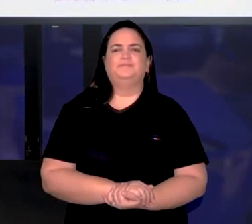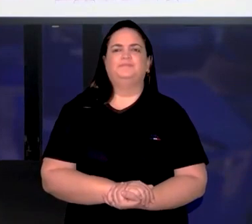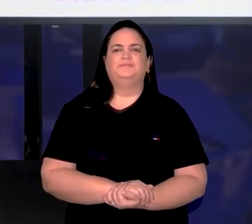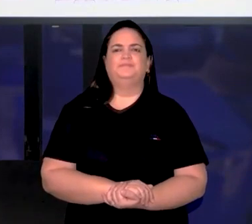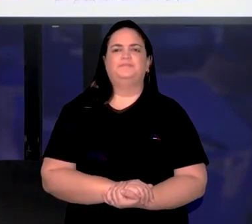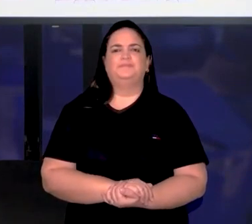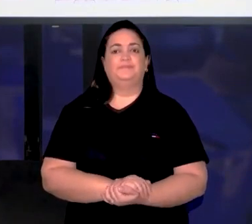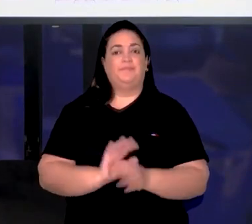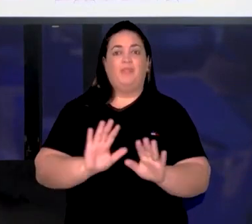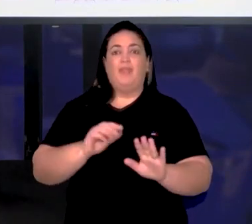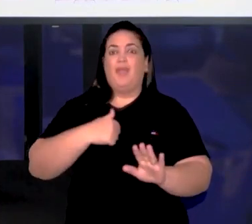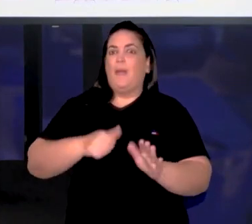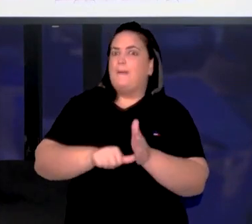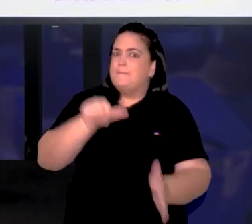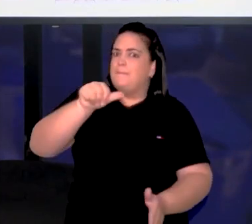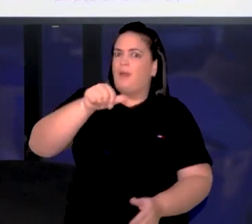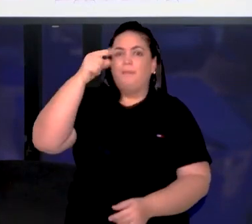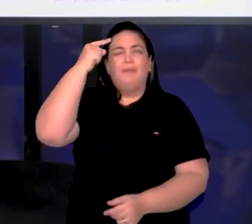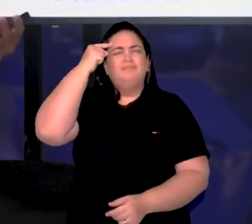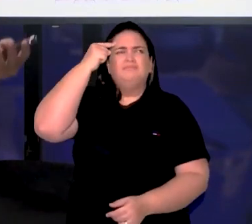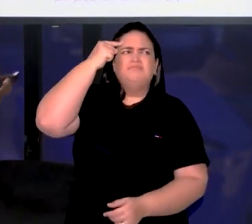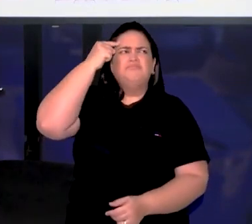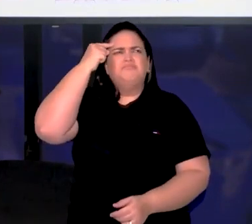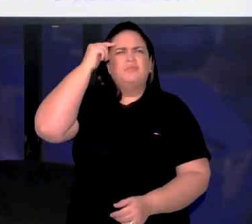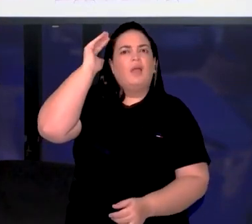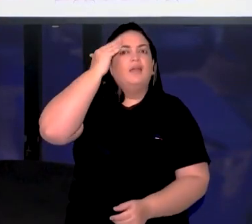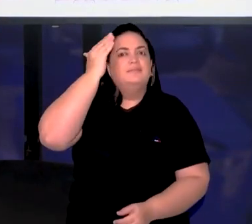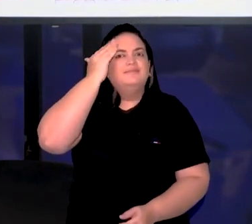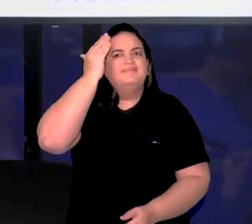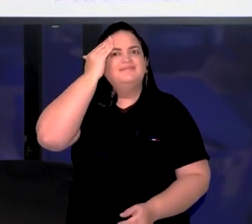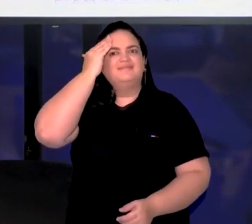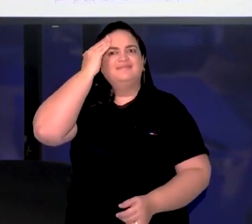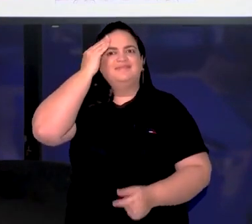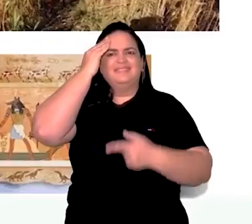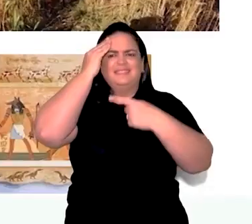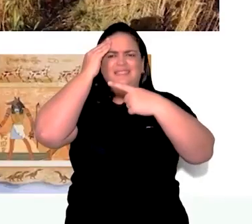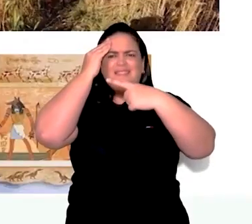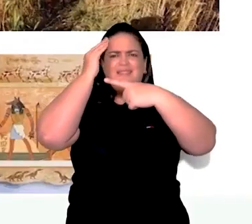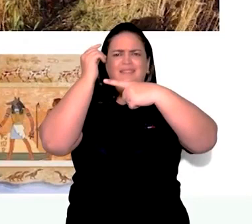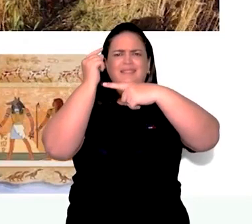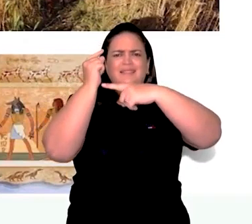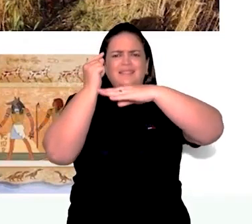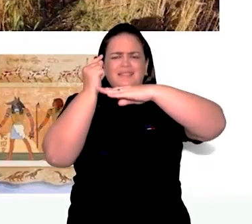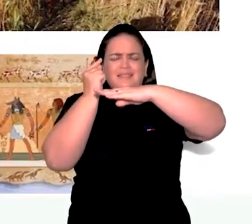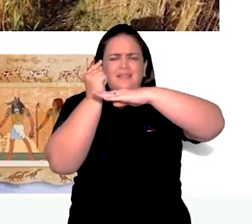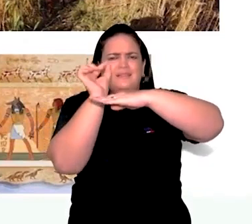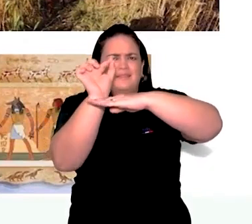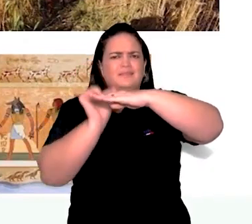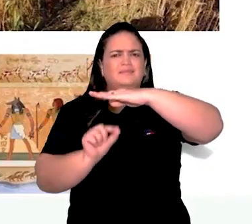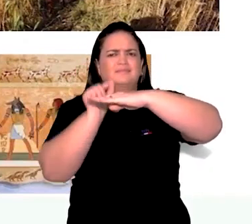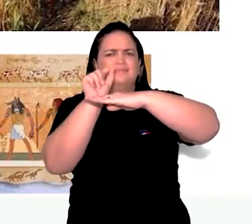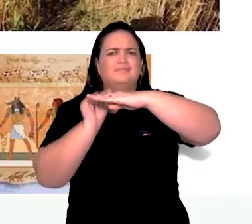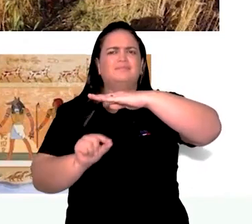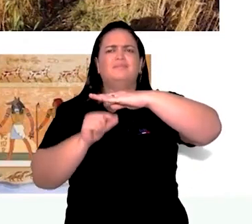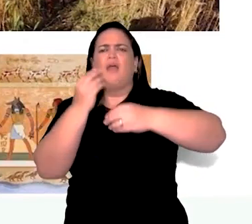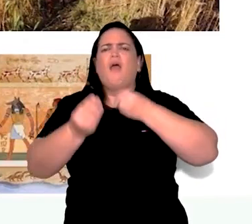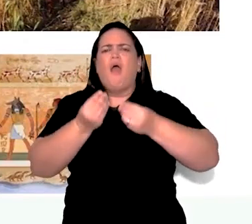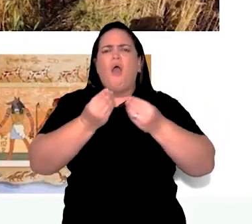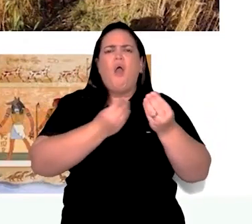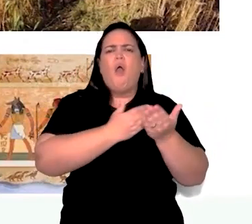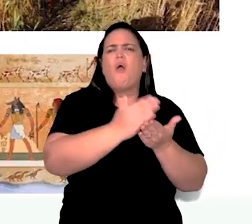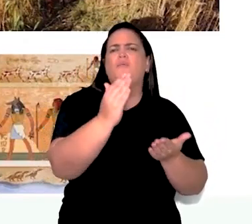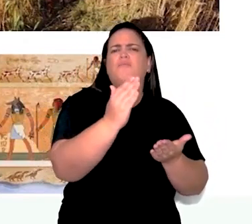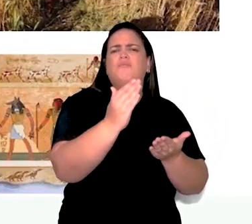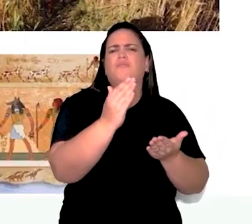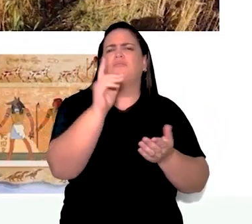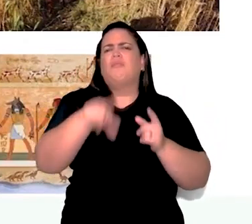Então, primeiro eu tenho que entender o que é fração, como surgiu o número fracionário, porque muita